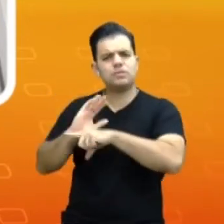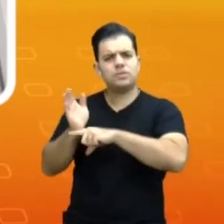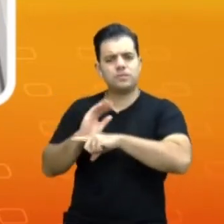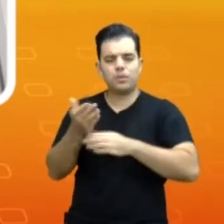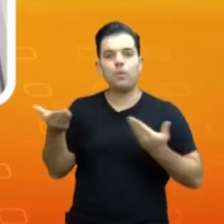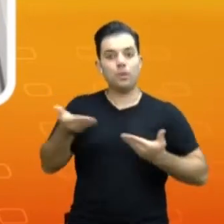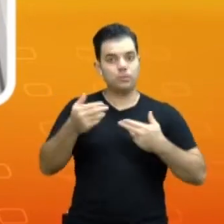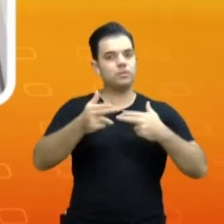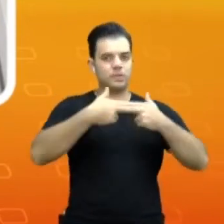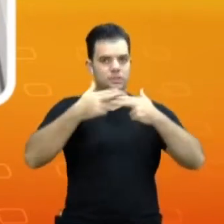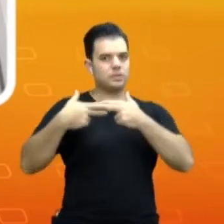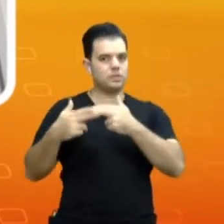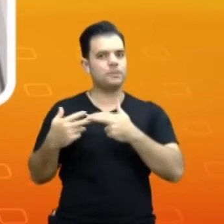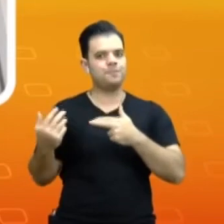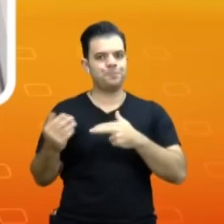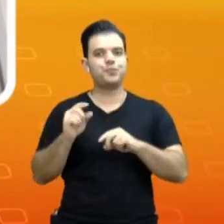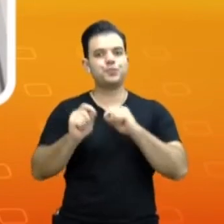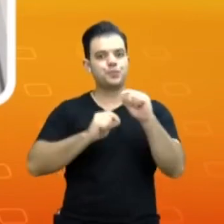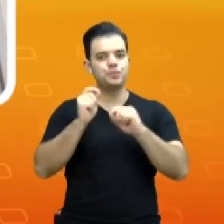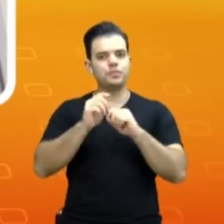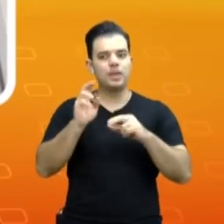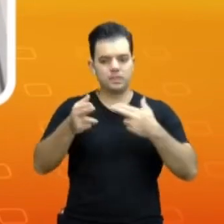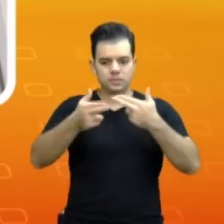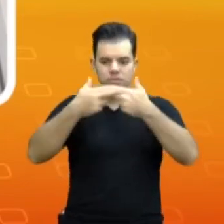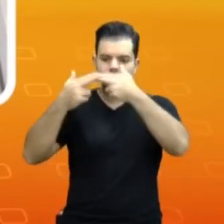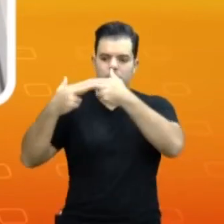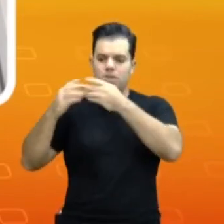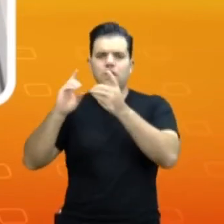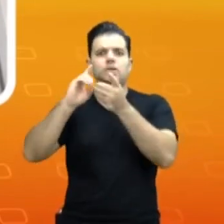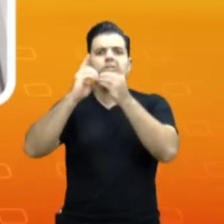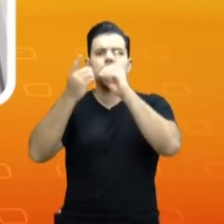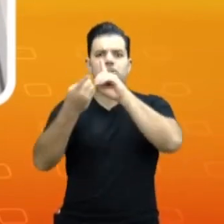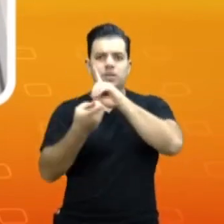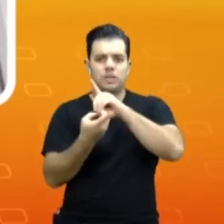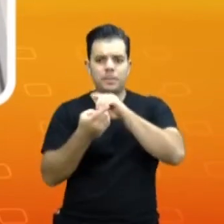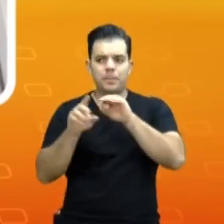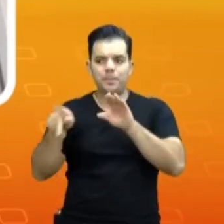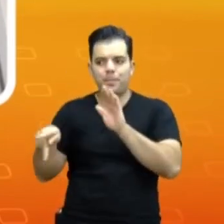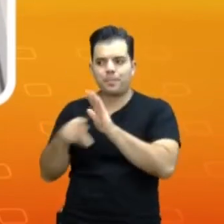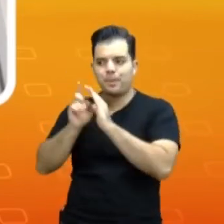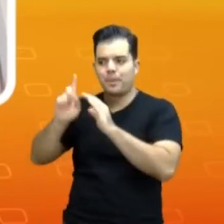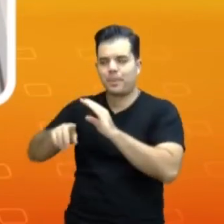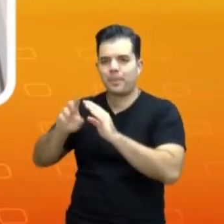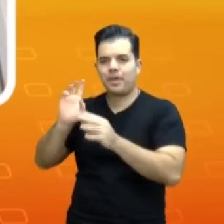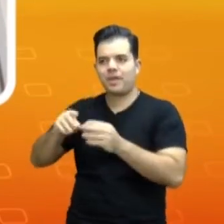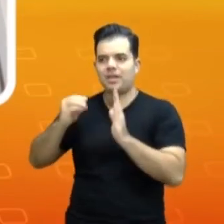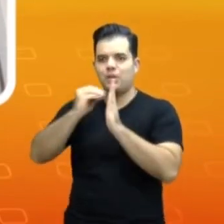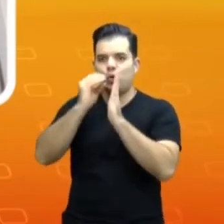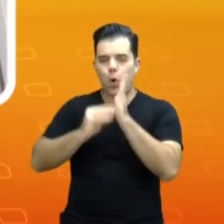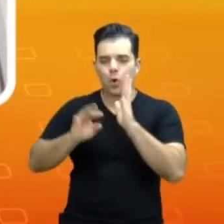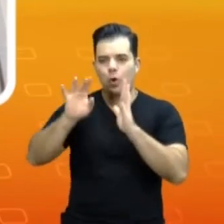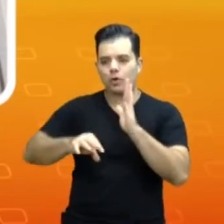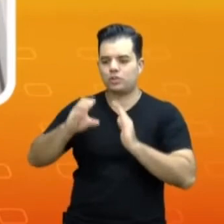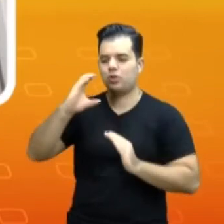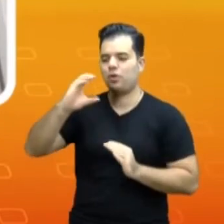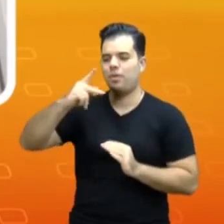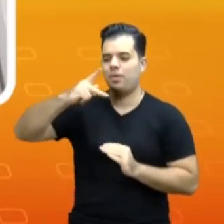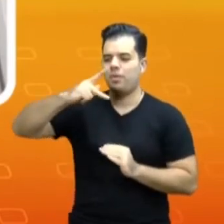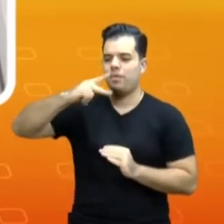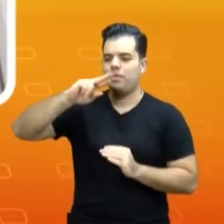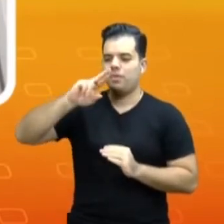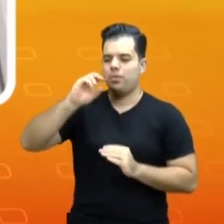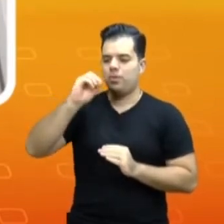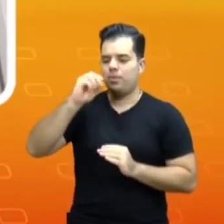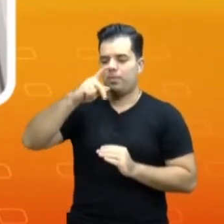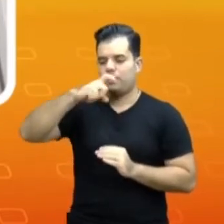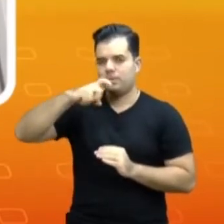hoje ela é dinâmica com proxy, você consegue rapidamente colocar esse conteúdo no switcher, e essa